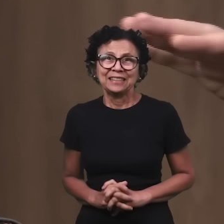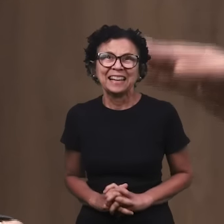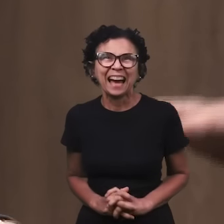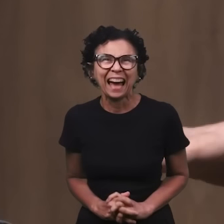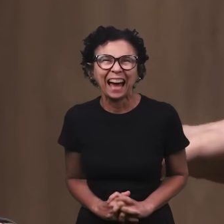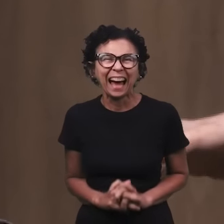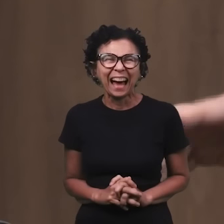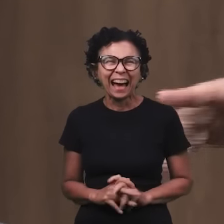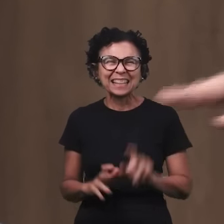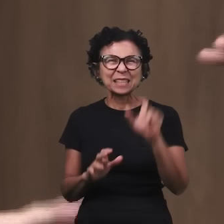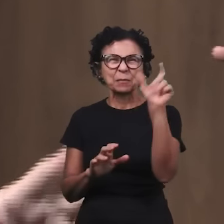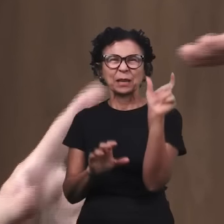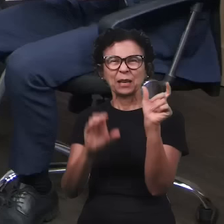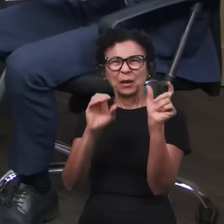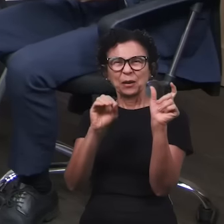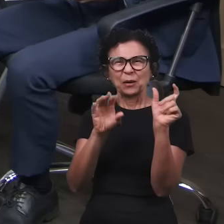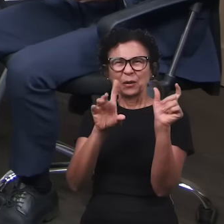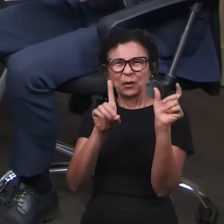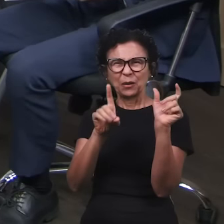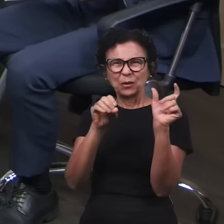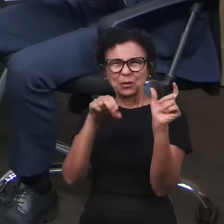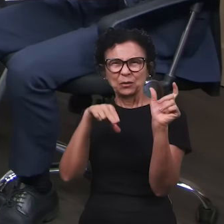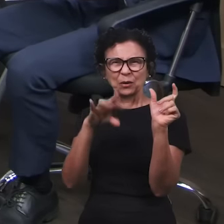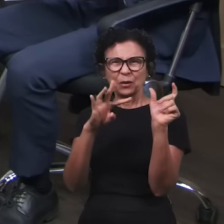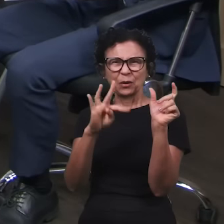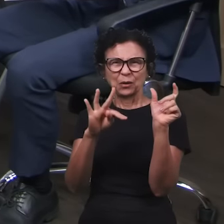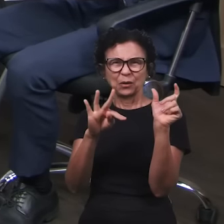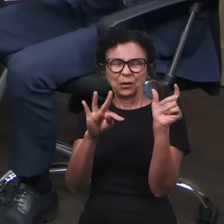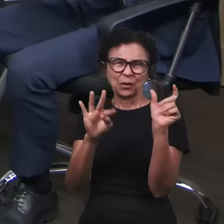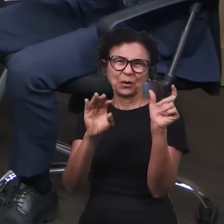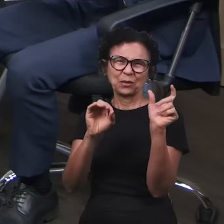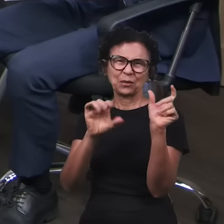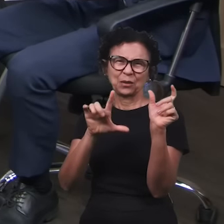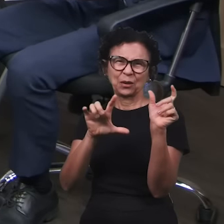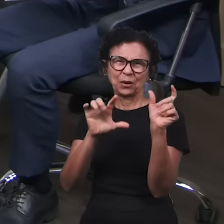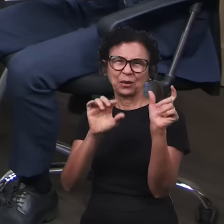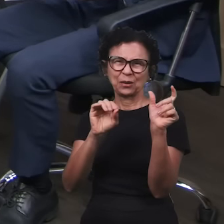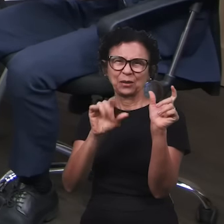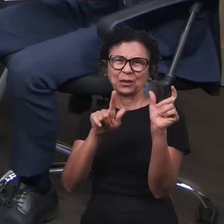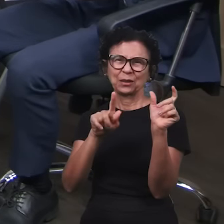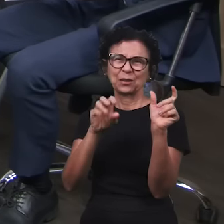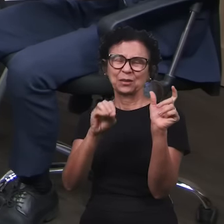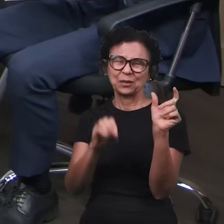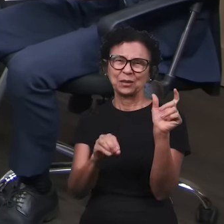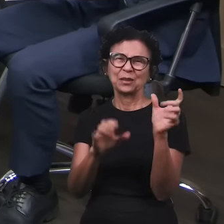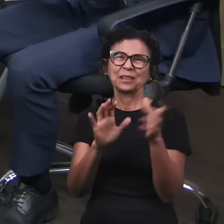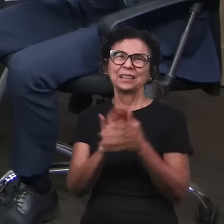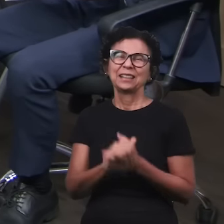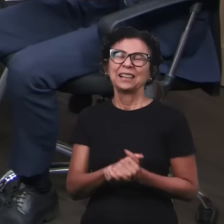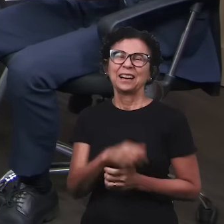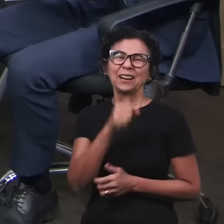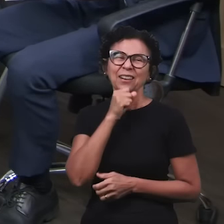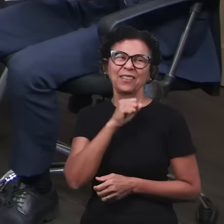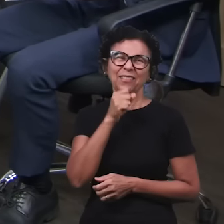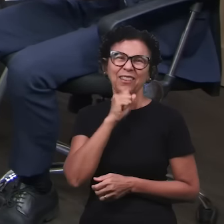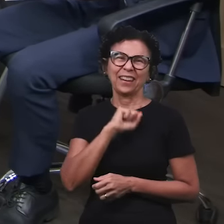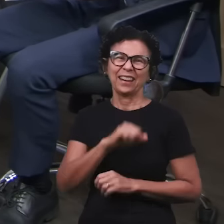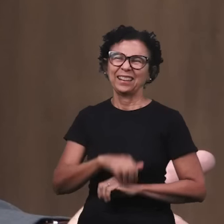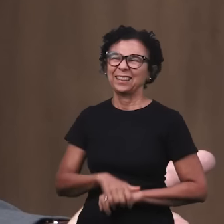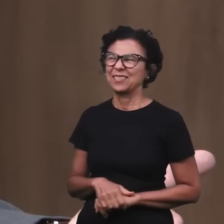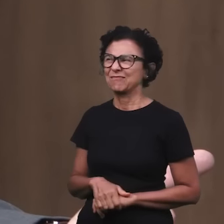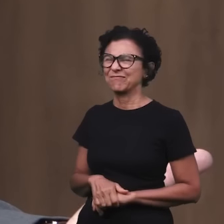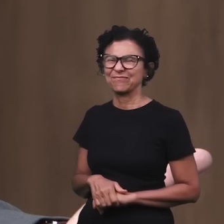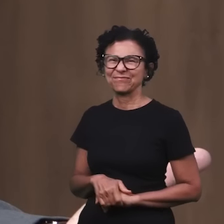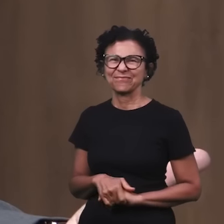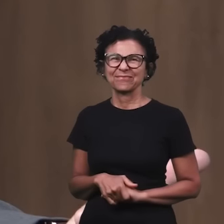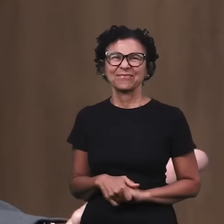Pronto. Mas no caso dele... No caso dele... A gente chama o dentista. O